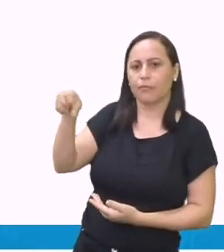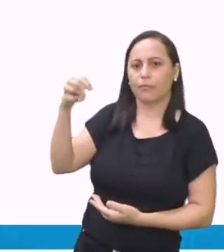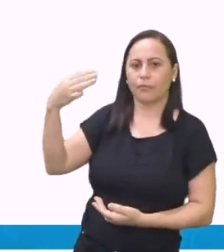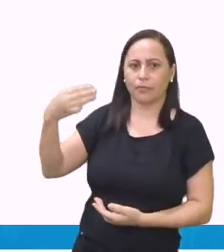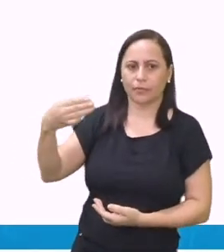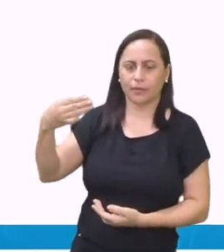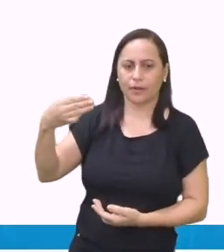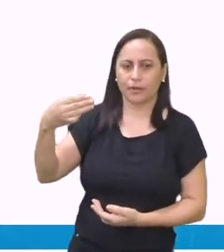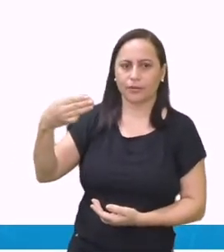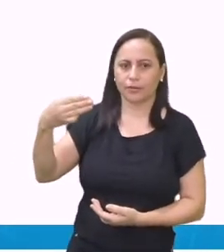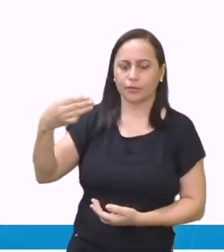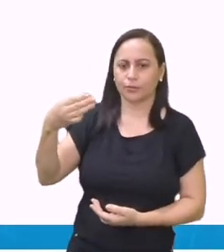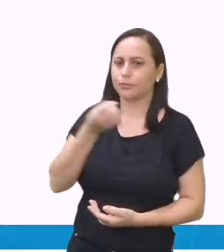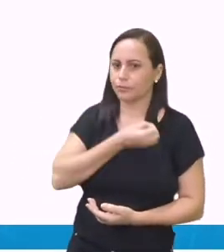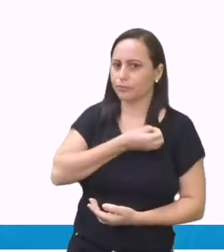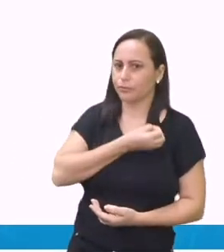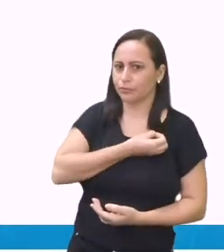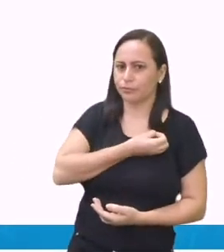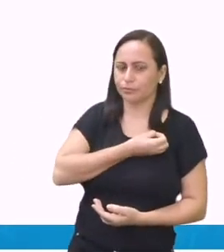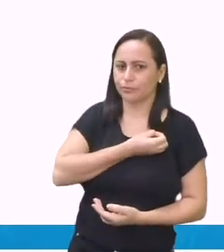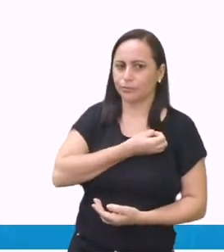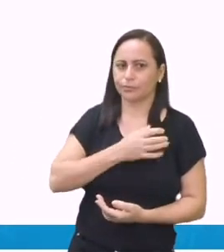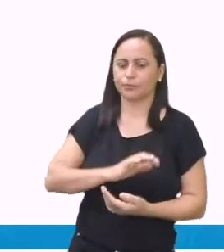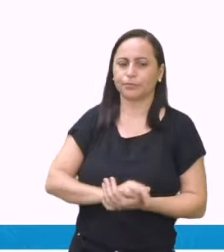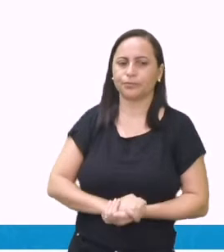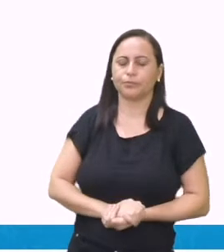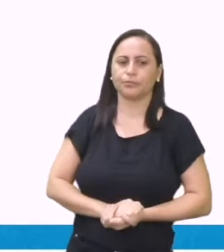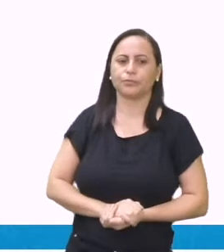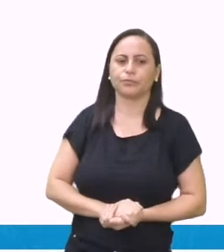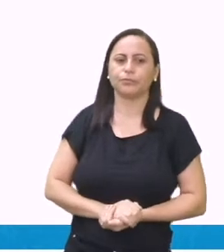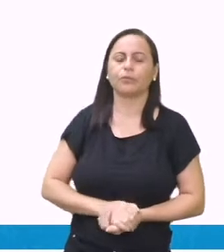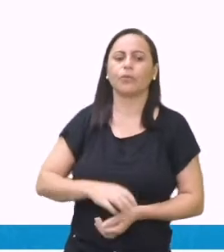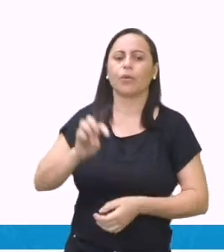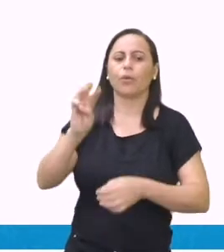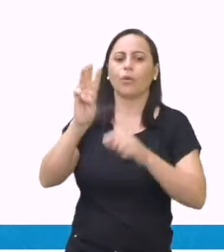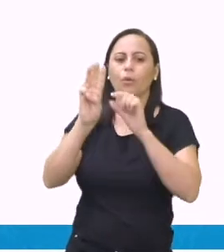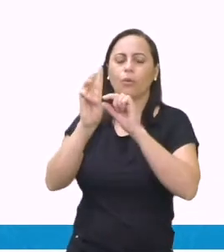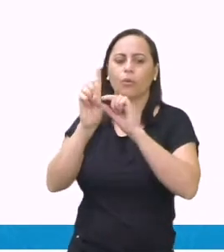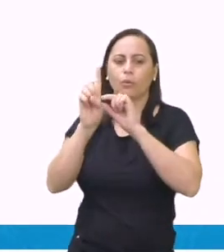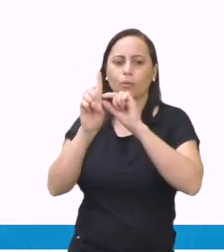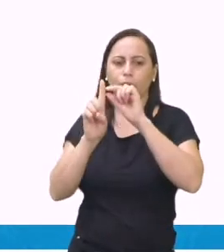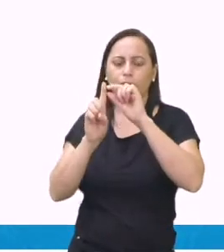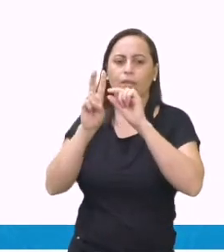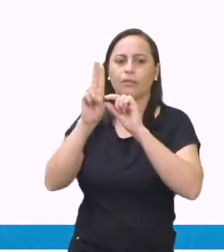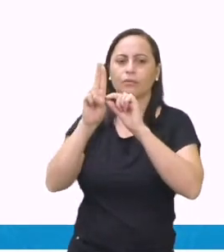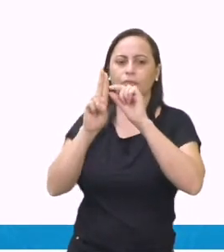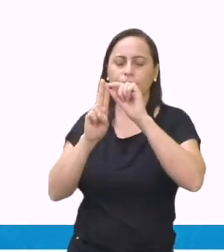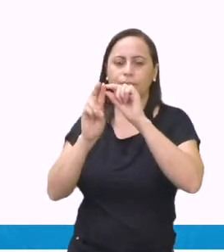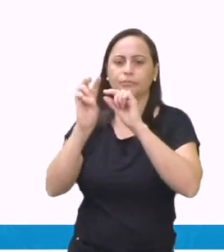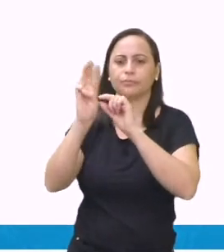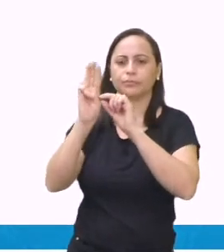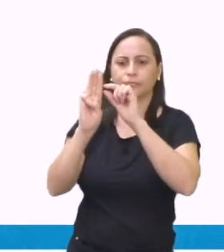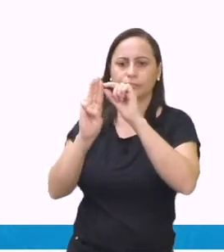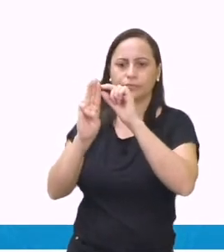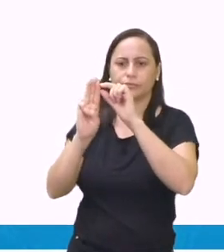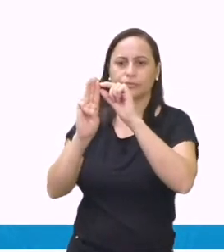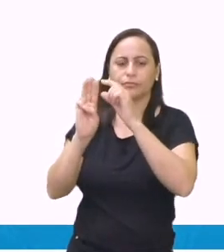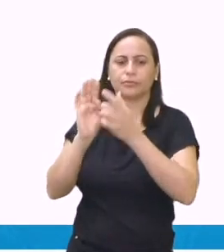393. É esse número aqui, ó. Vamos lá, ó. Unidade, dezena,